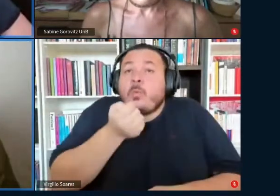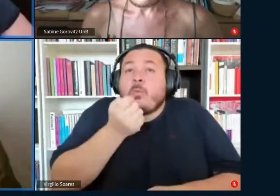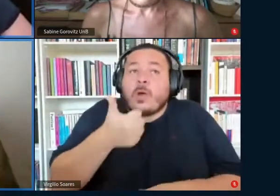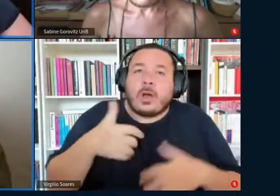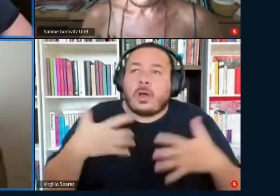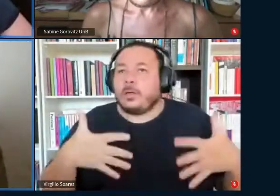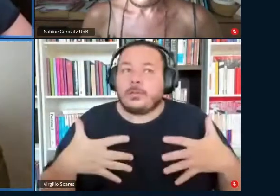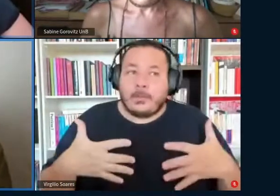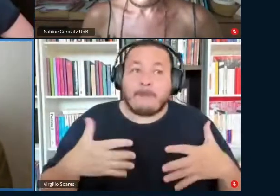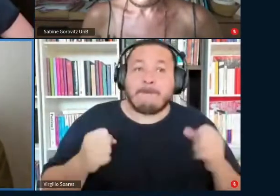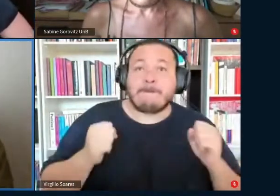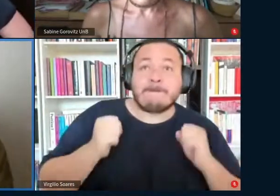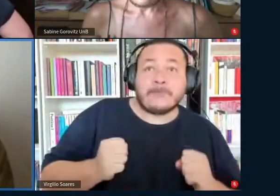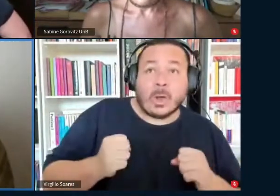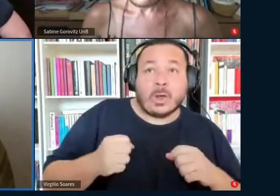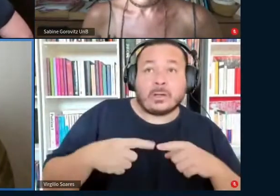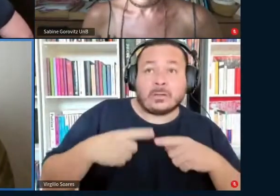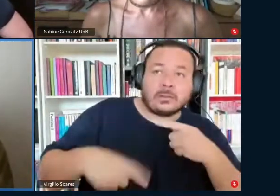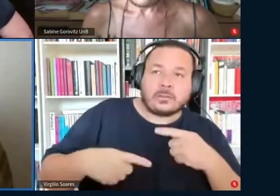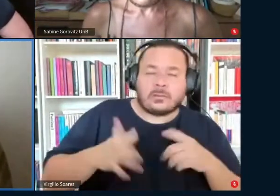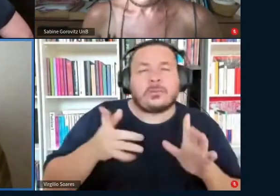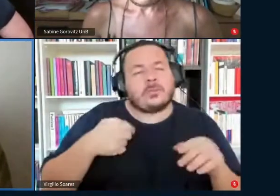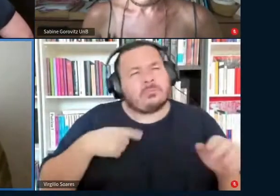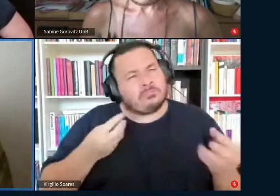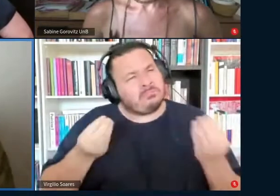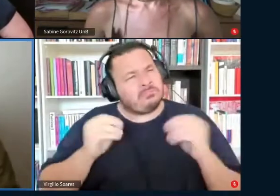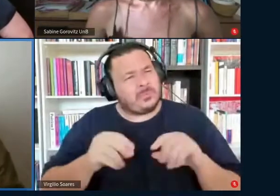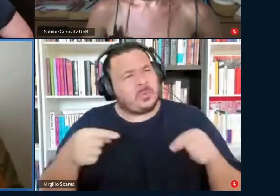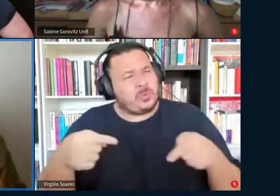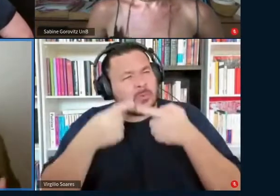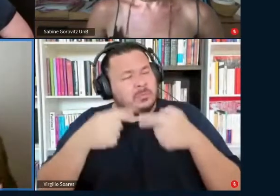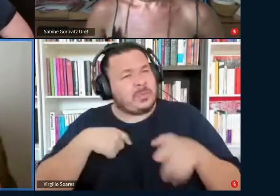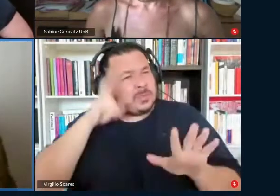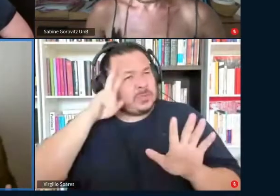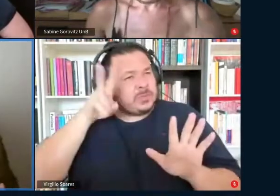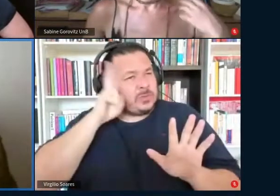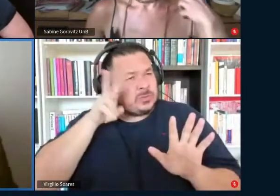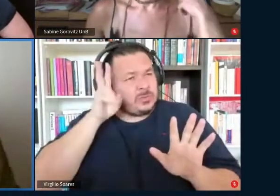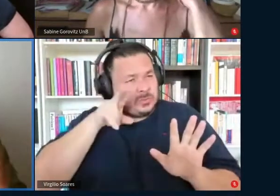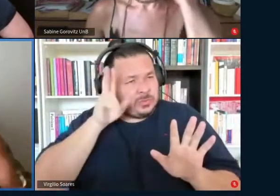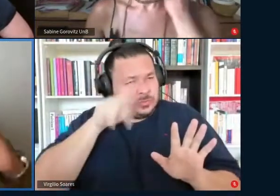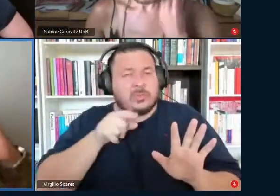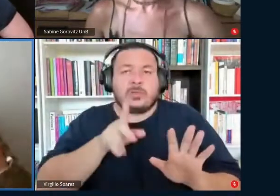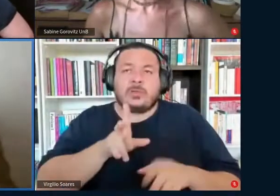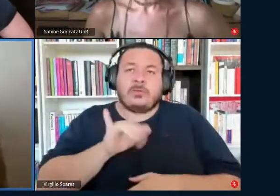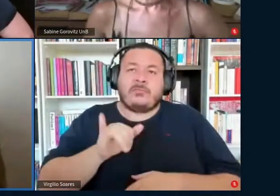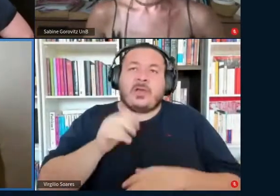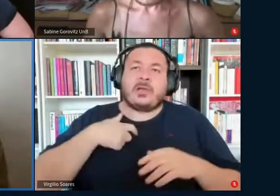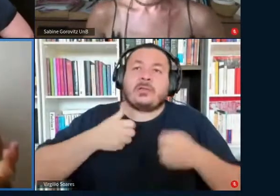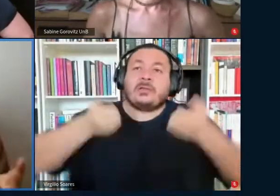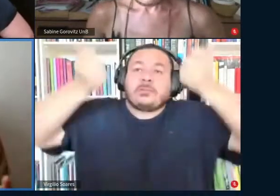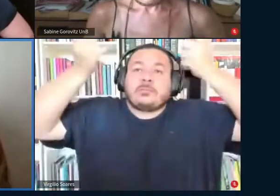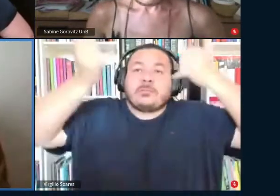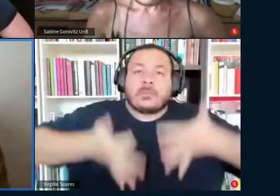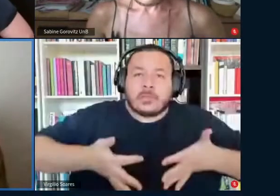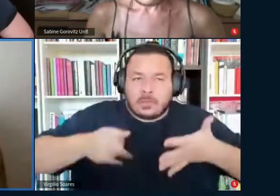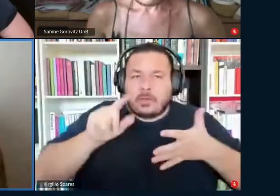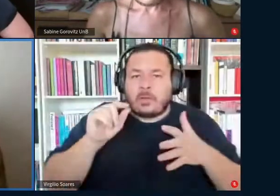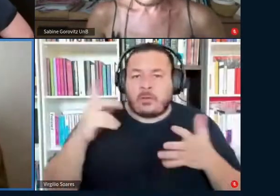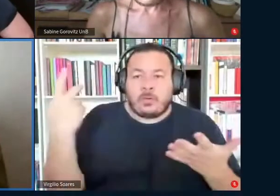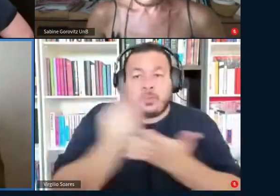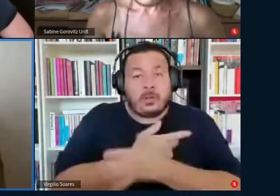Então, acho que você pode trazer do ponto de vista histórico, você não vai, você vai narrar o evento, né? Porque eu acho que isso é, na